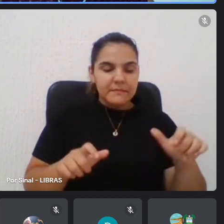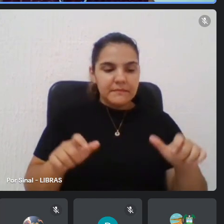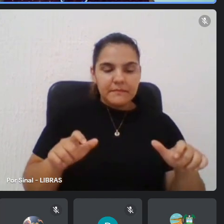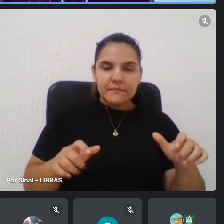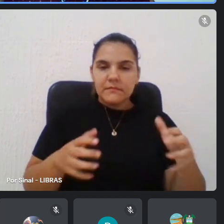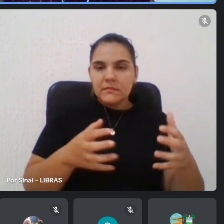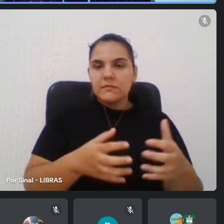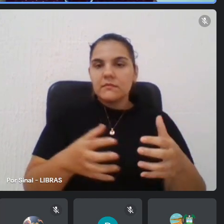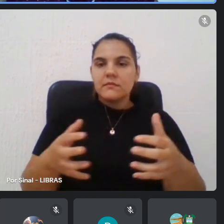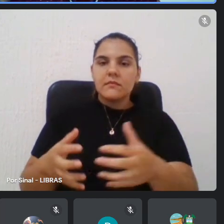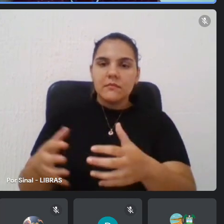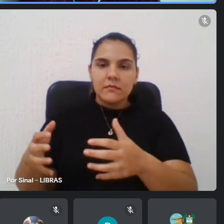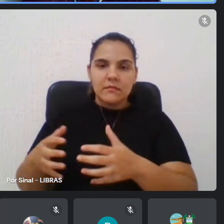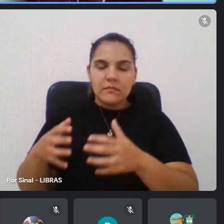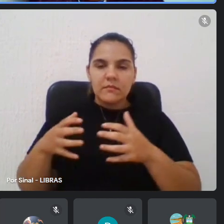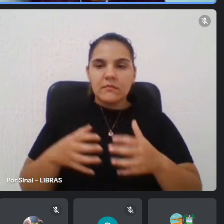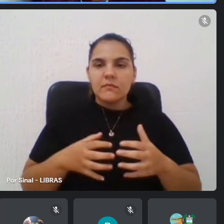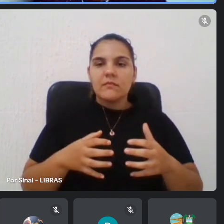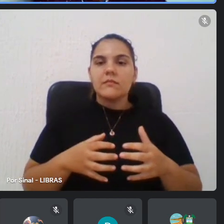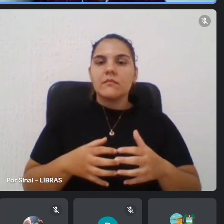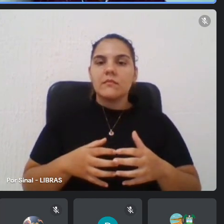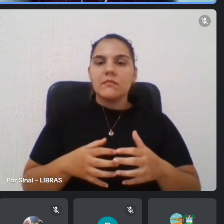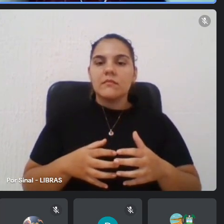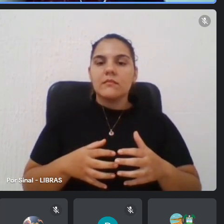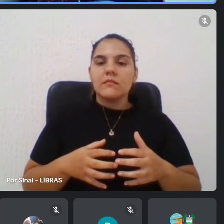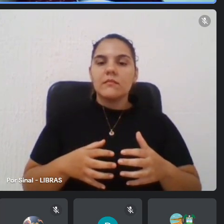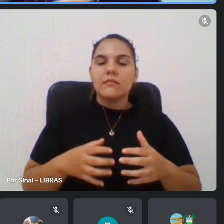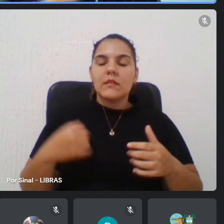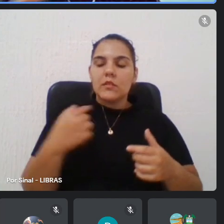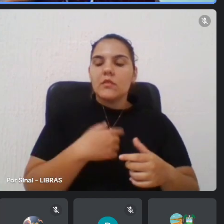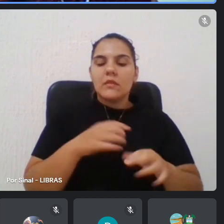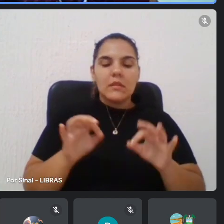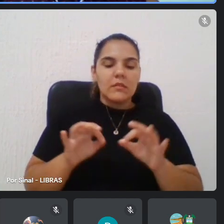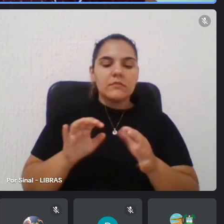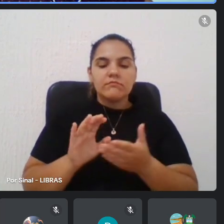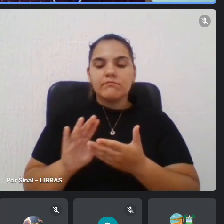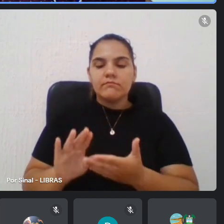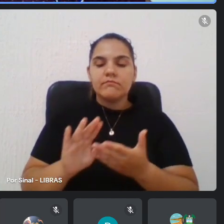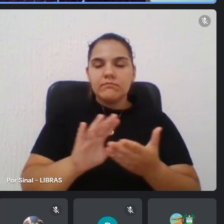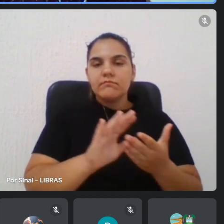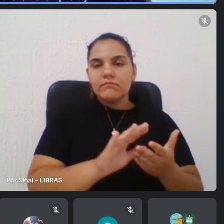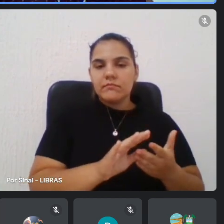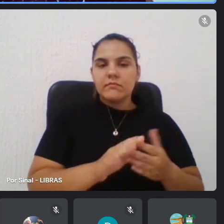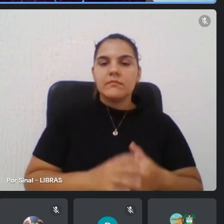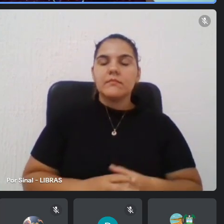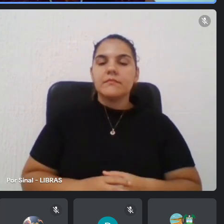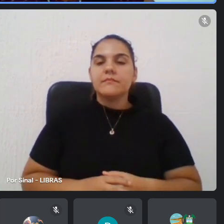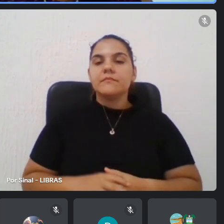mais possibilidades de investimento, e eu vou pedir para a Adler falar um pouco sobre isso.